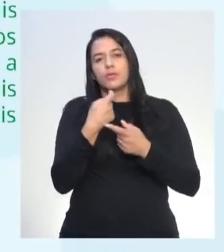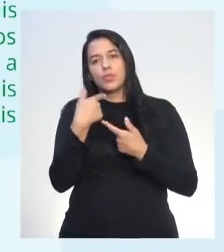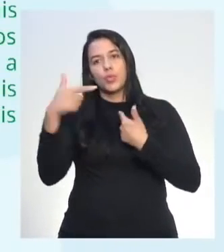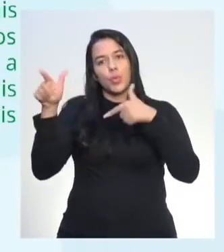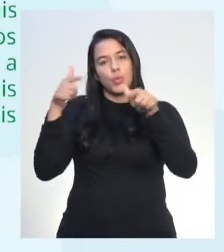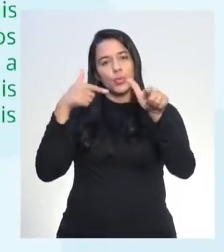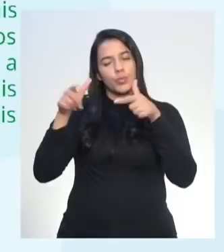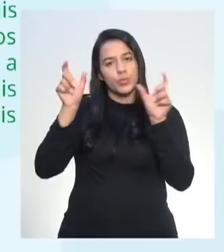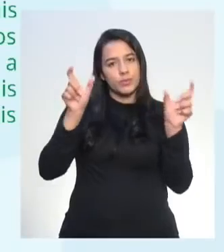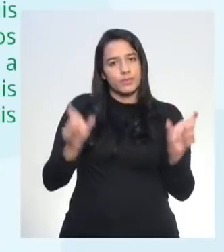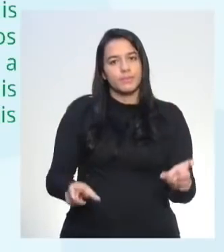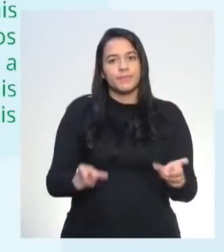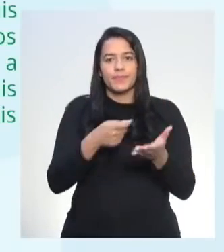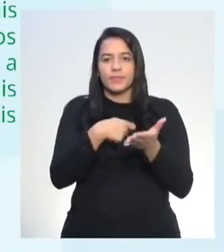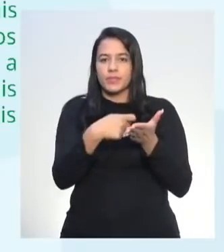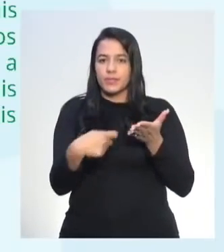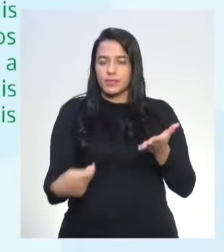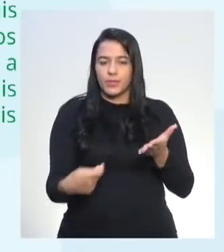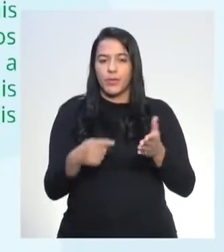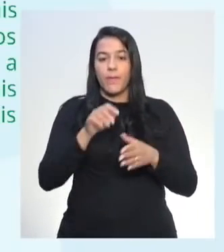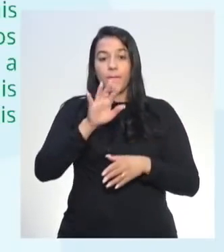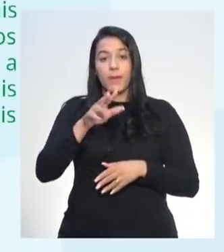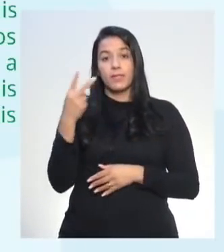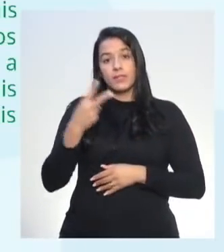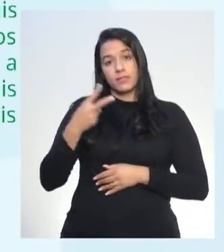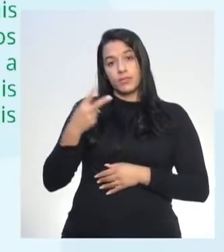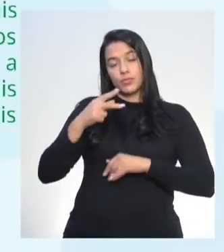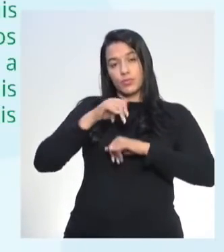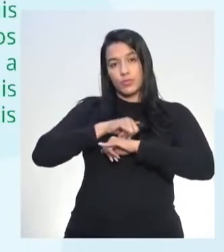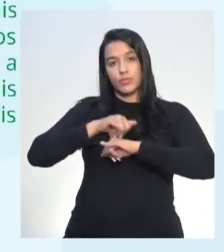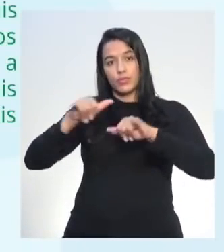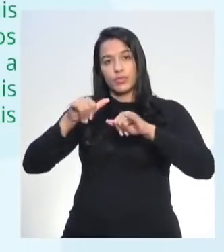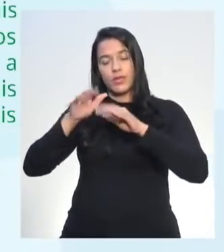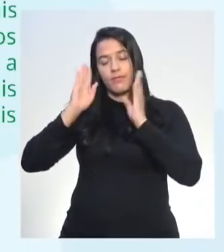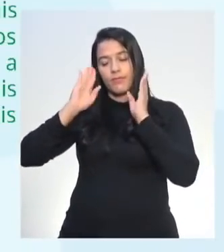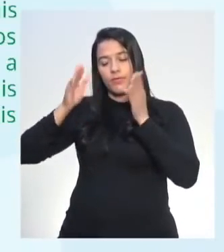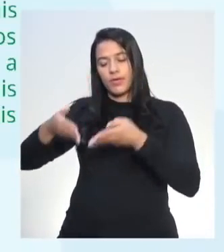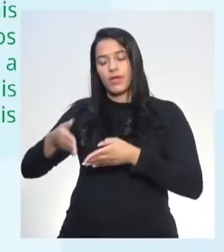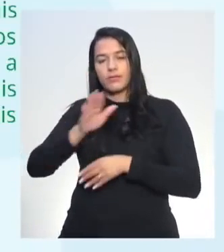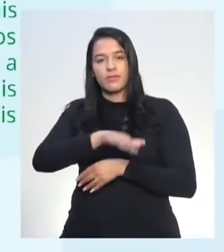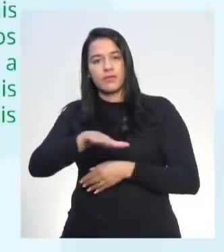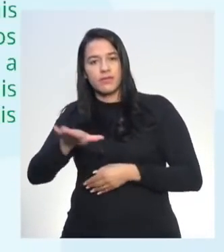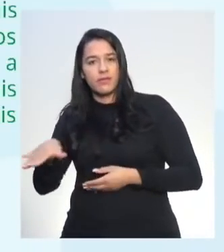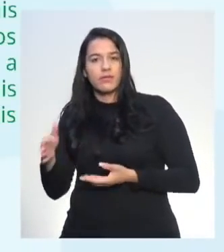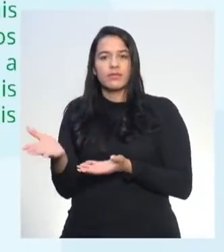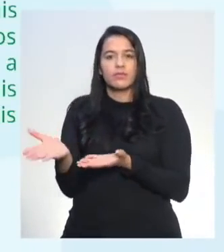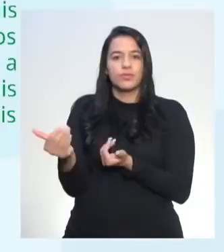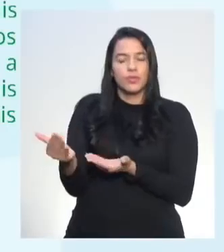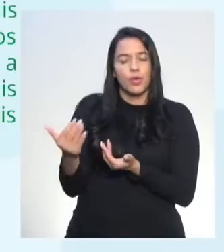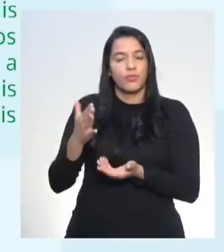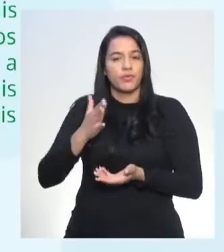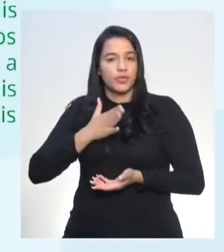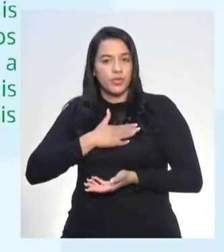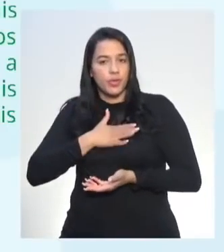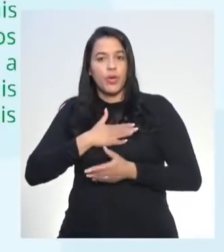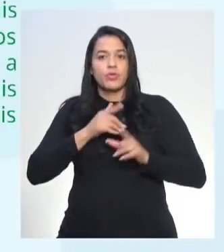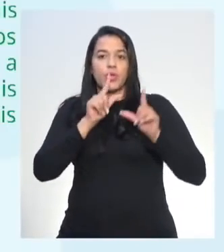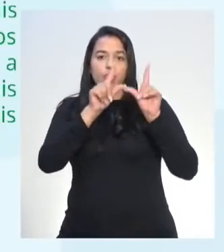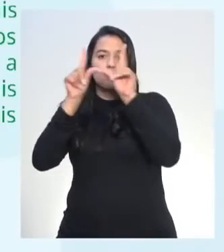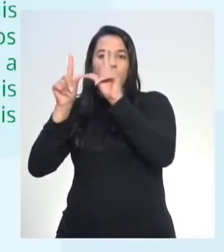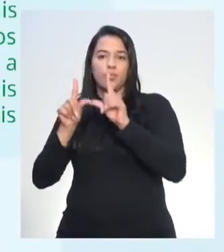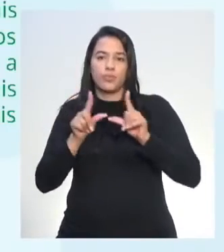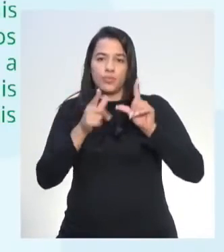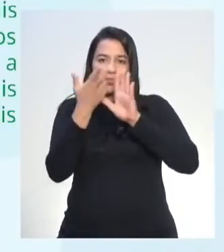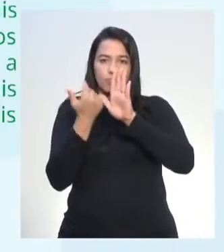na segunda notícia, o público-alvo é a criança, o jovem, ou aquele que curte mais os quadrinhos, né? Portanto, a linguagem